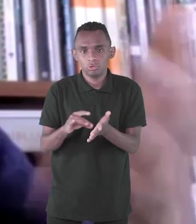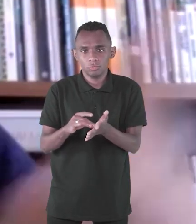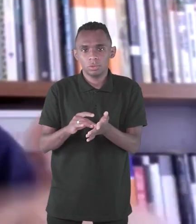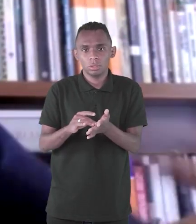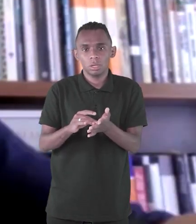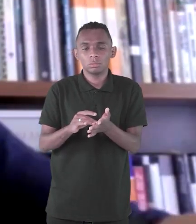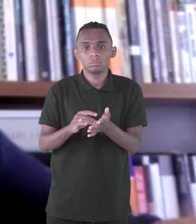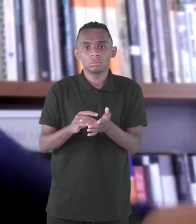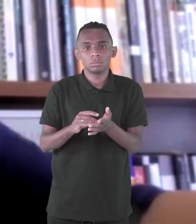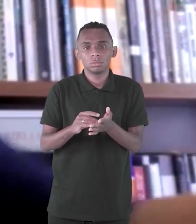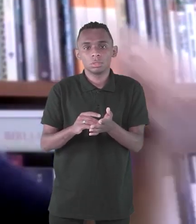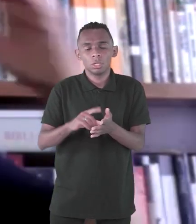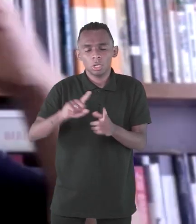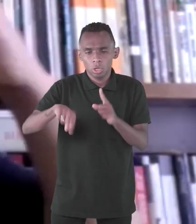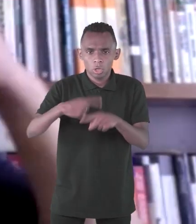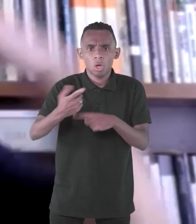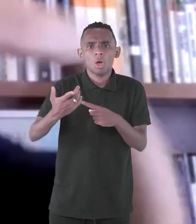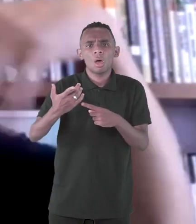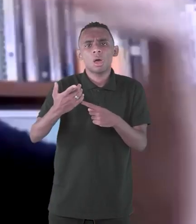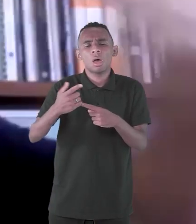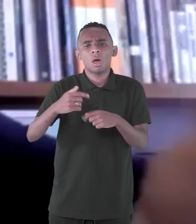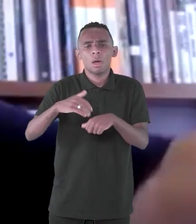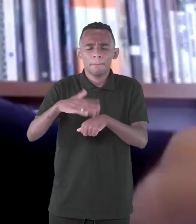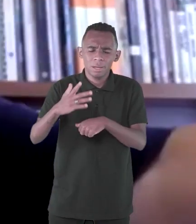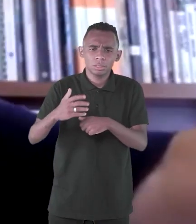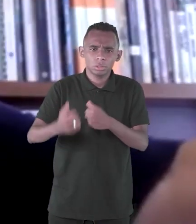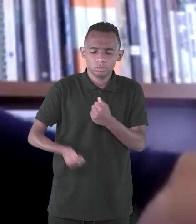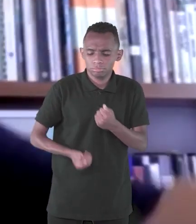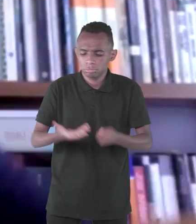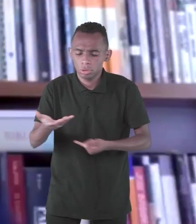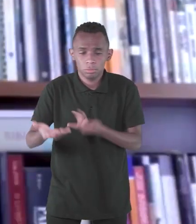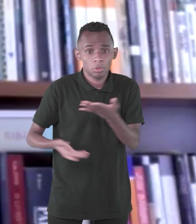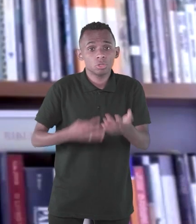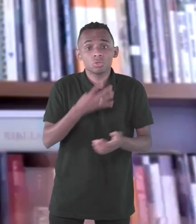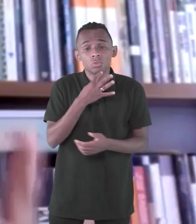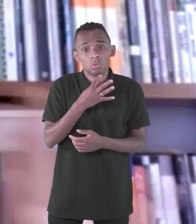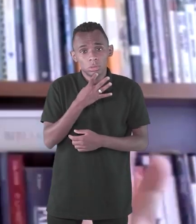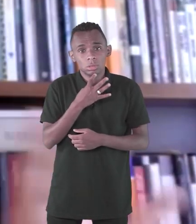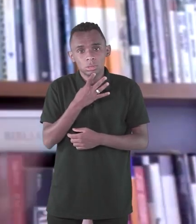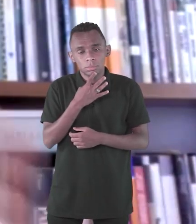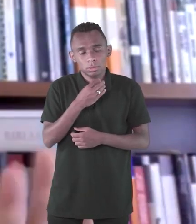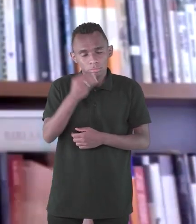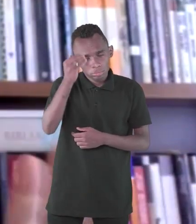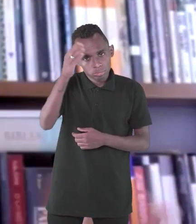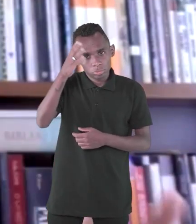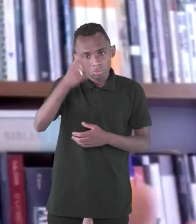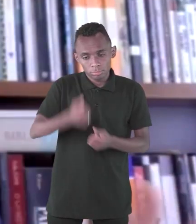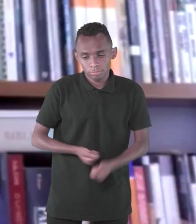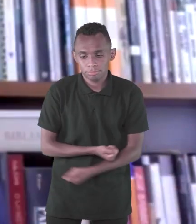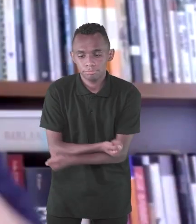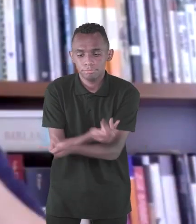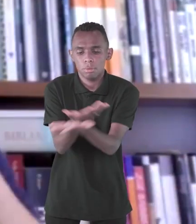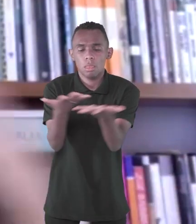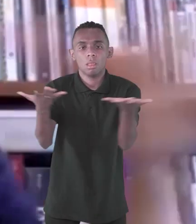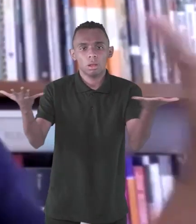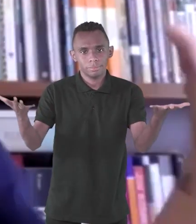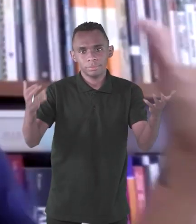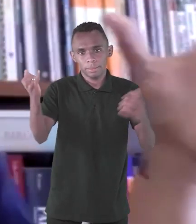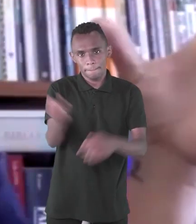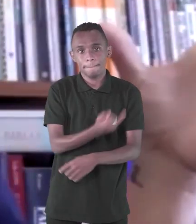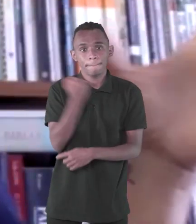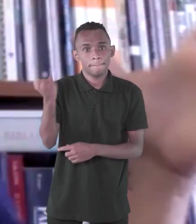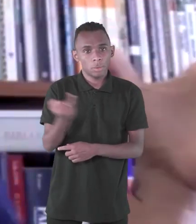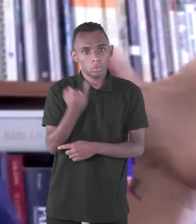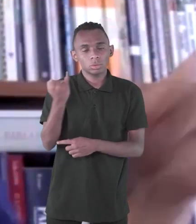isso, quanto mais a gente fizer esse conhecimento chegar, melhor. Então esse lado das redes é muito bom, porque a gente